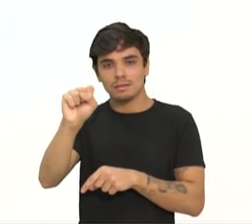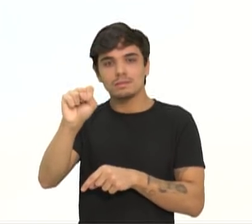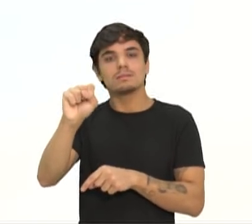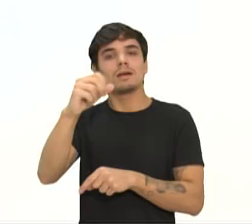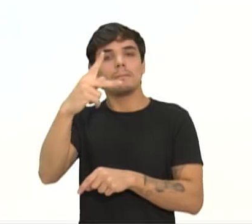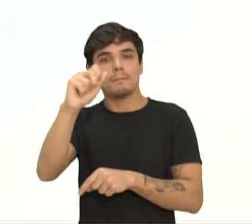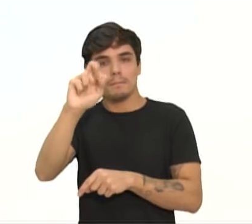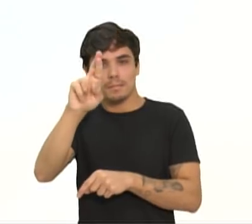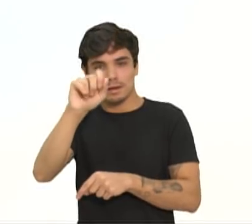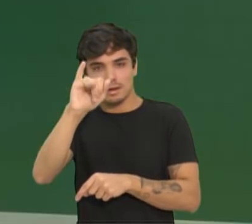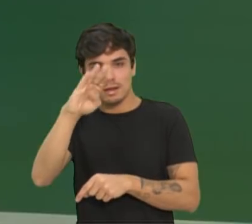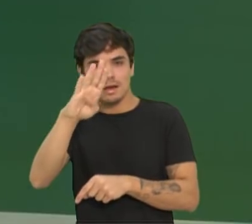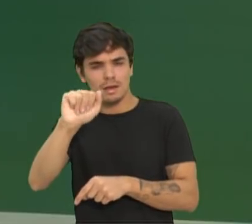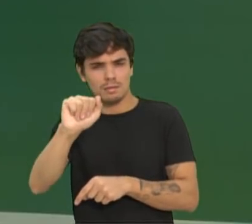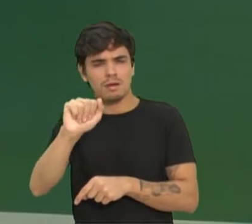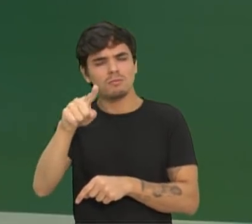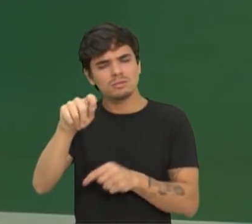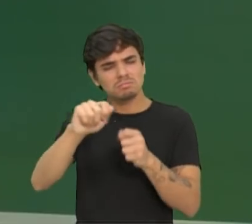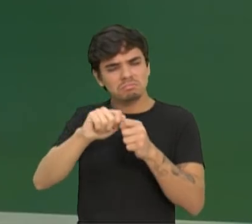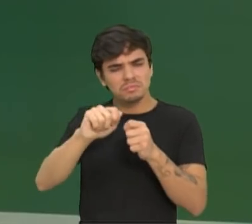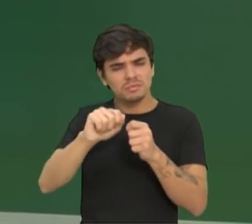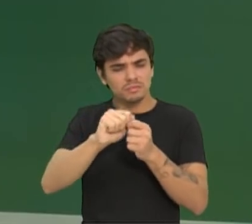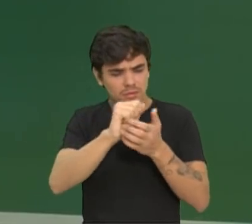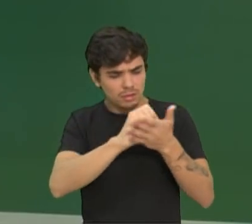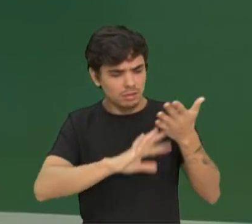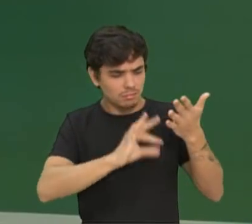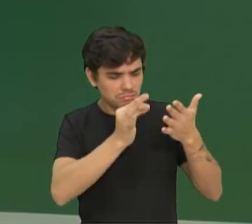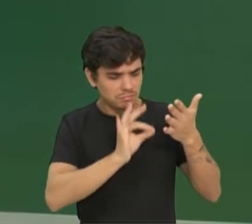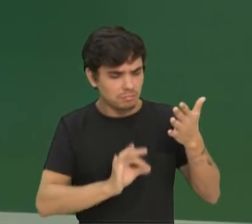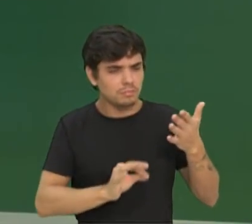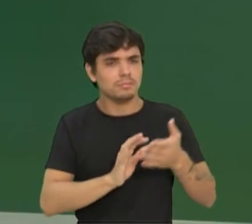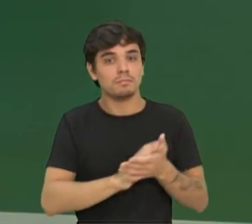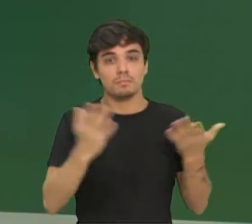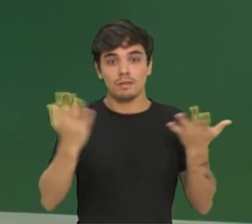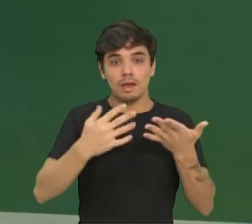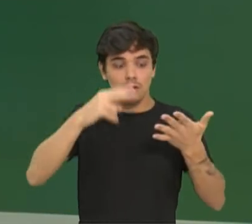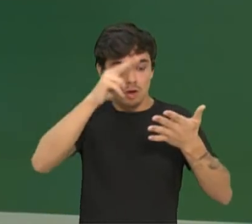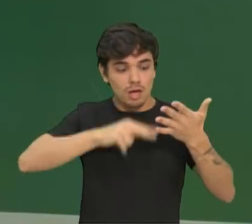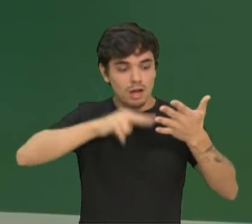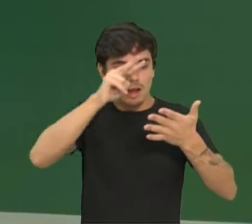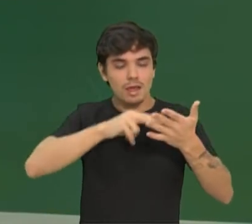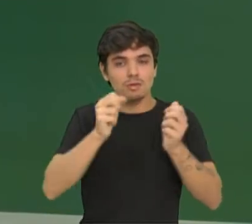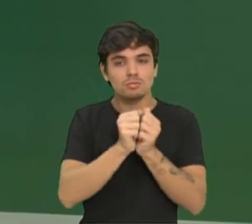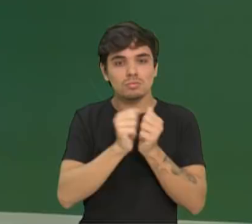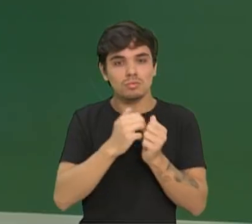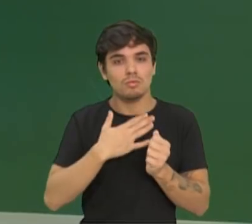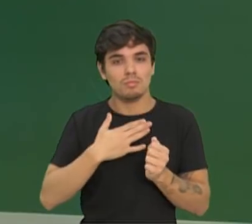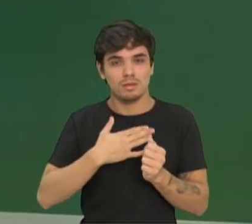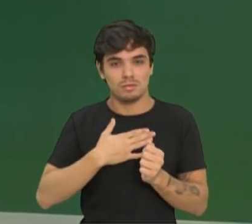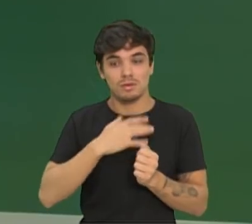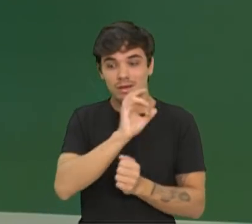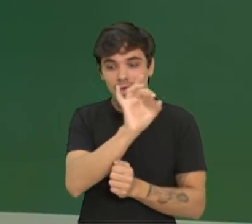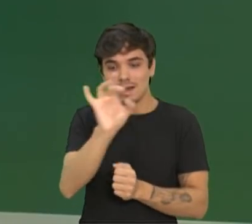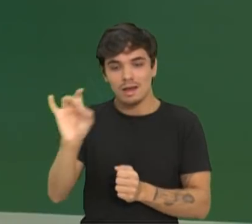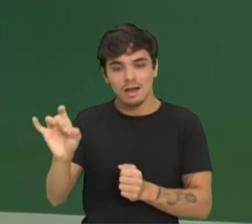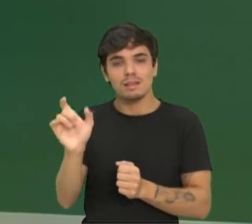deve ter feito isso na resolução da atividade, mas leia comigo pausadamente cada palavra, certo?